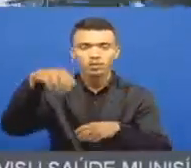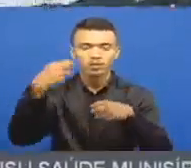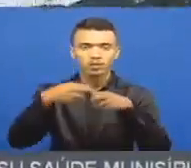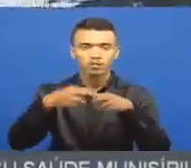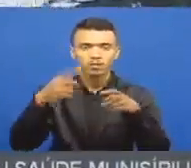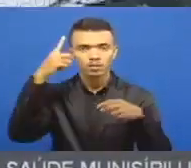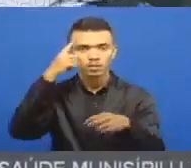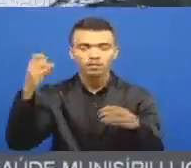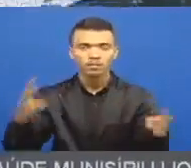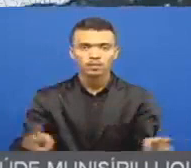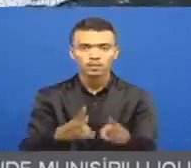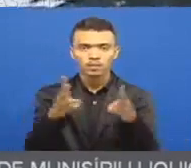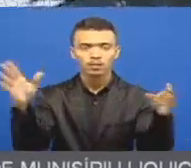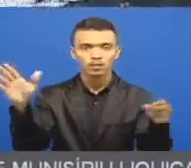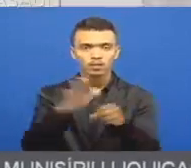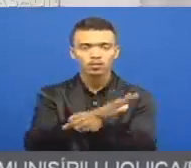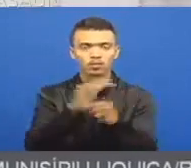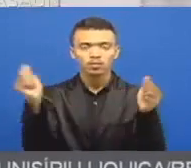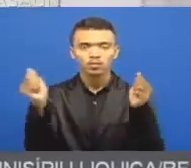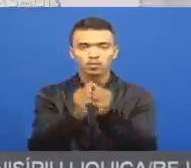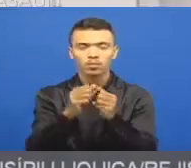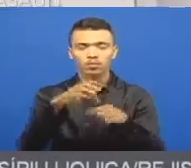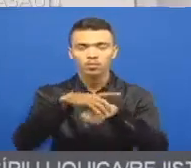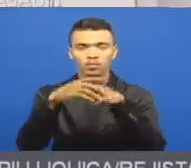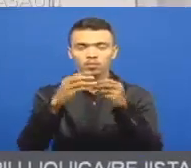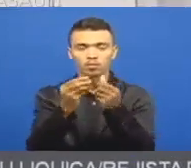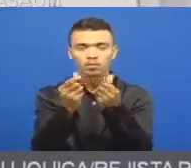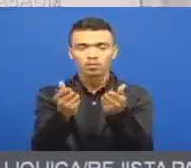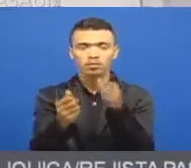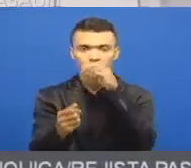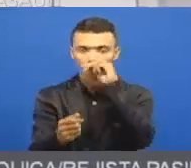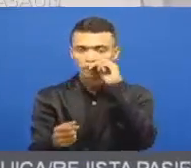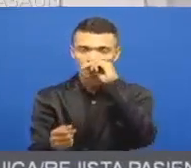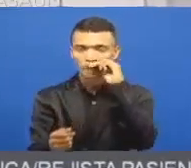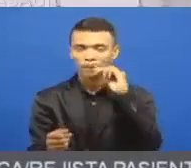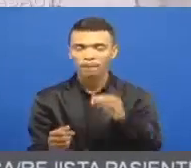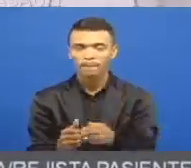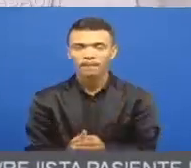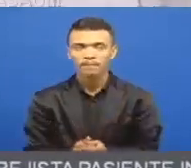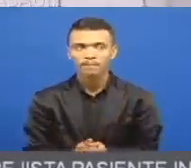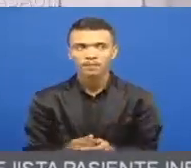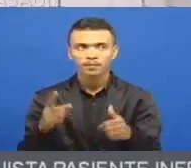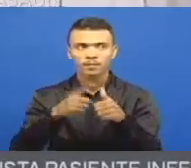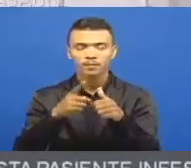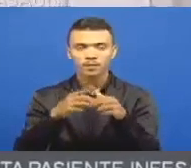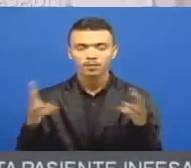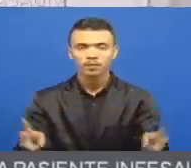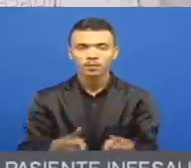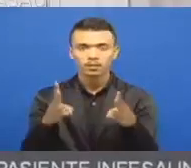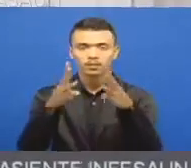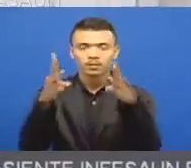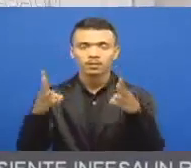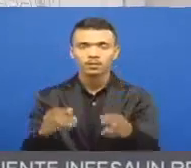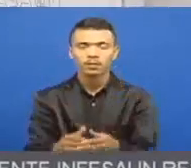tebes tamba estrada na konu hotahu. Sukura ho lili wali ai dana am senti preocupação primeiro estrada ma ko